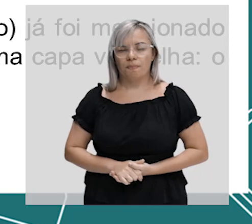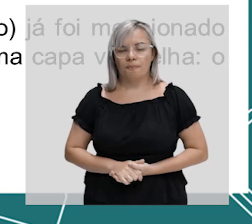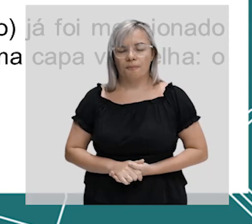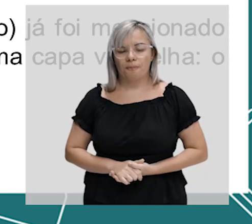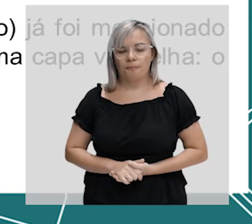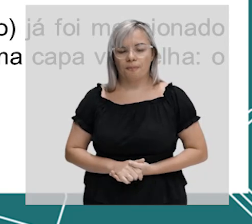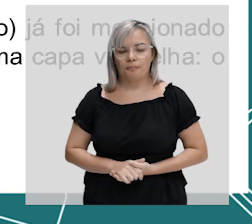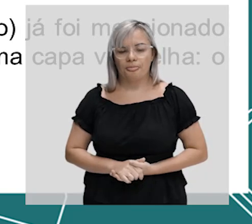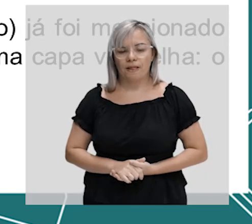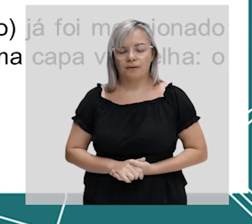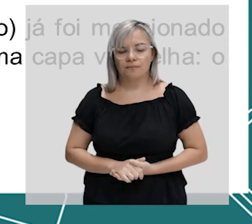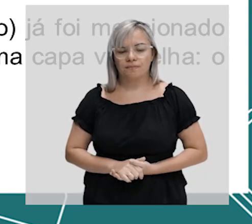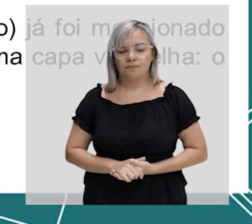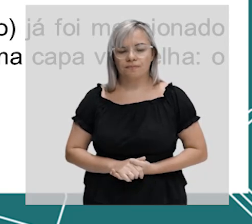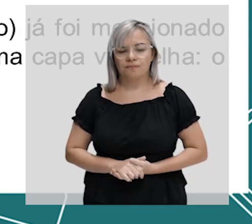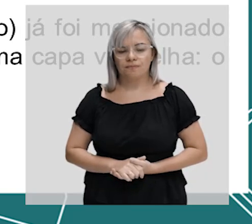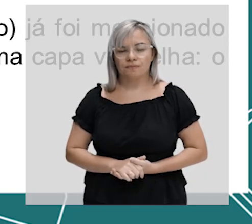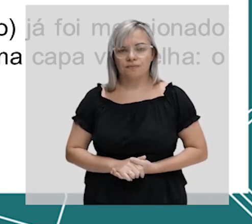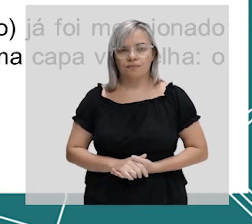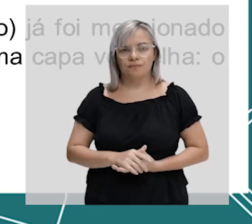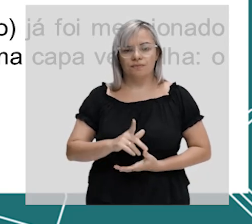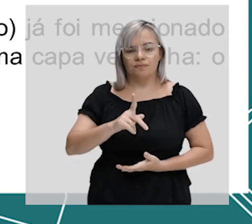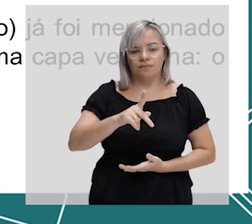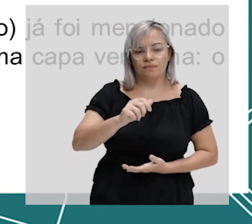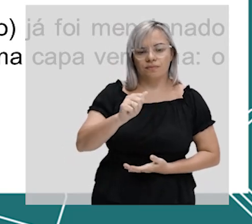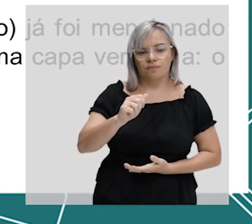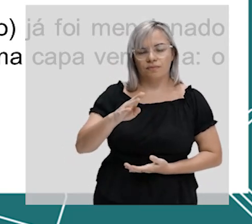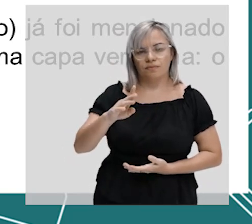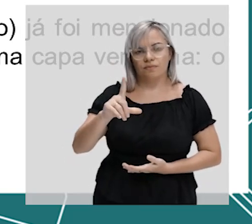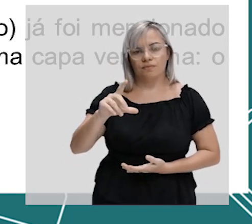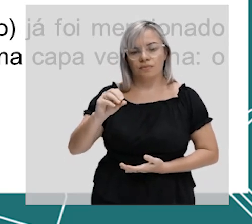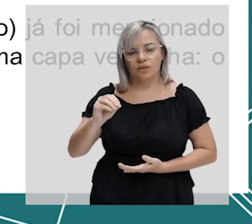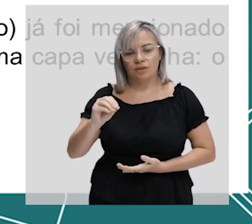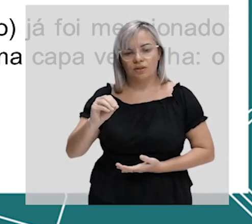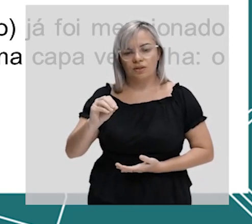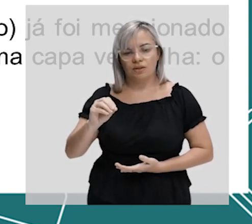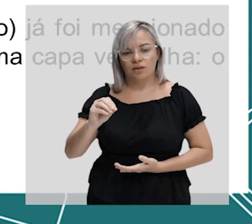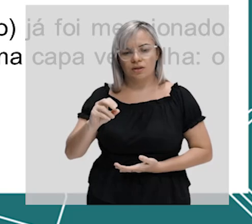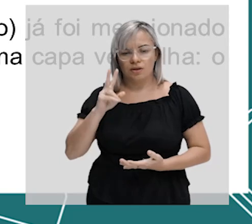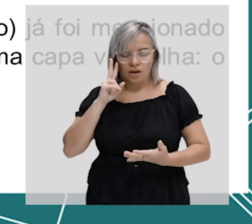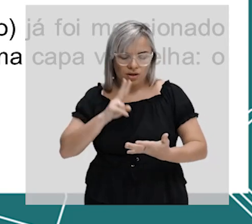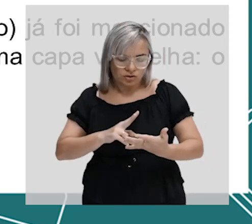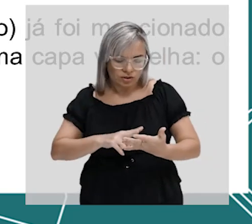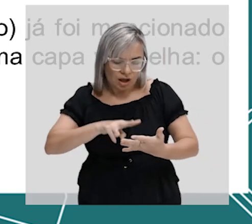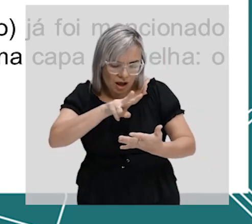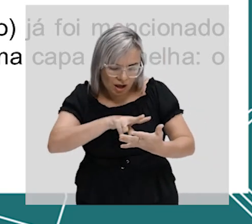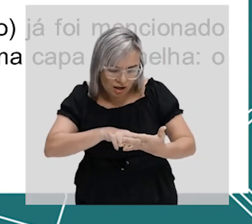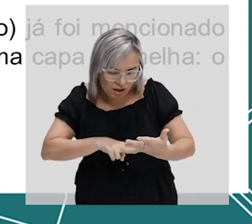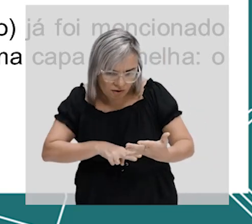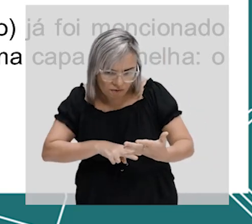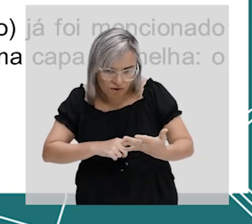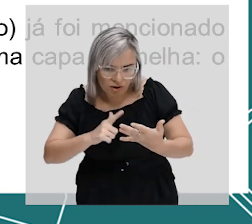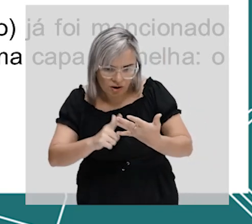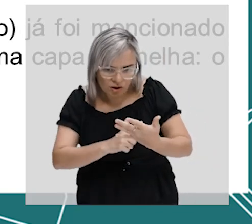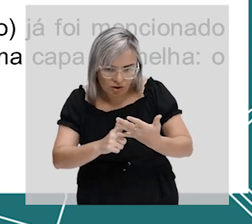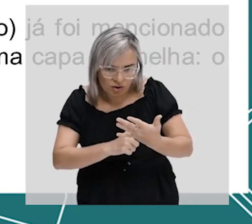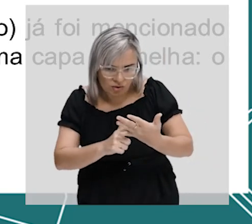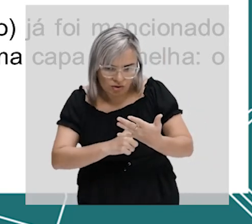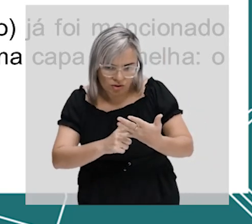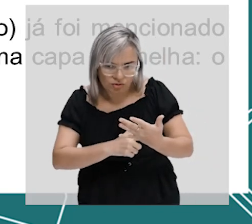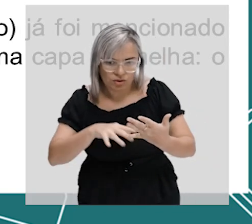tiene una cubierta roja, tá? Então, Pablo está leyendo um livro